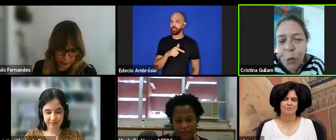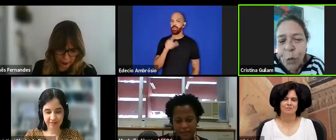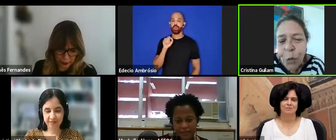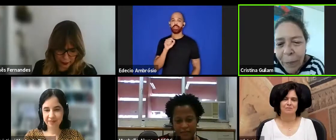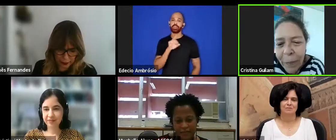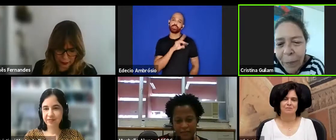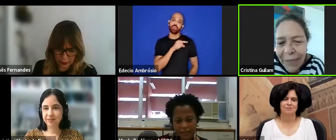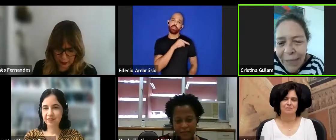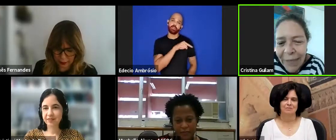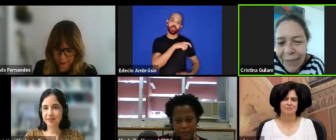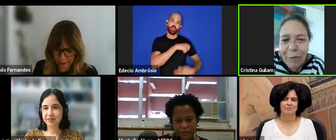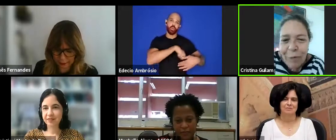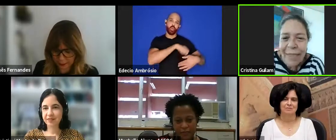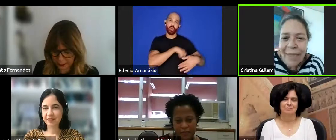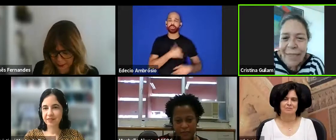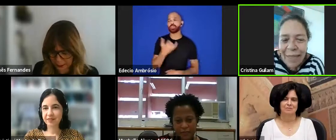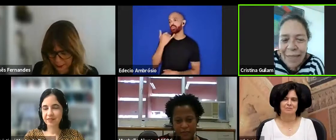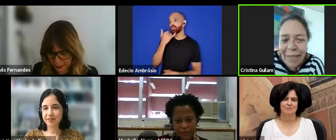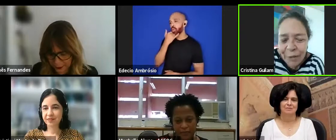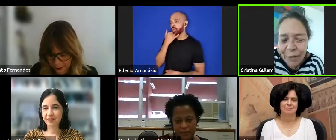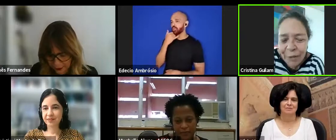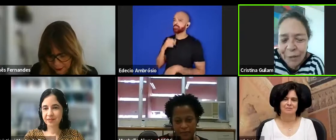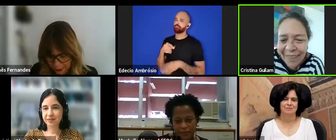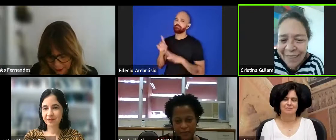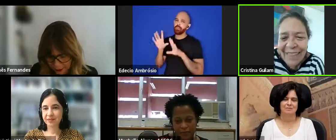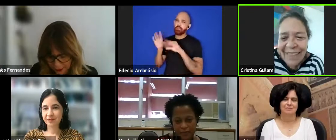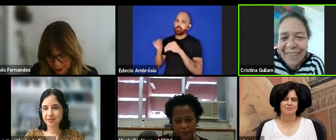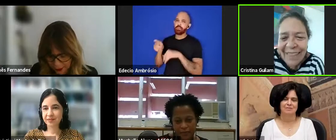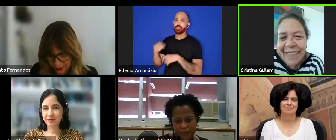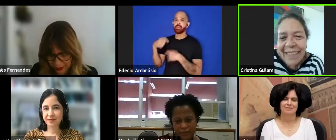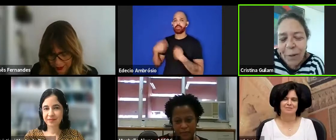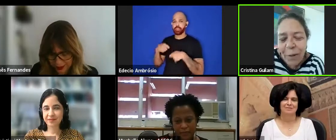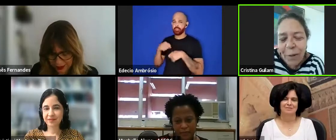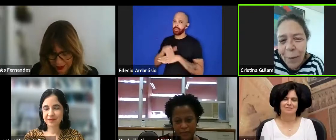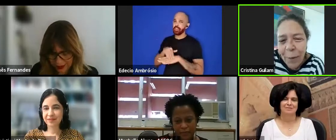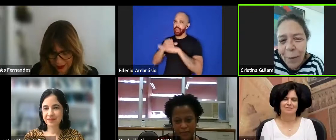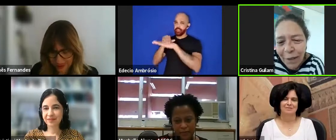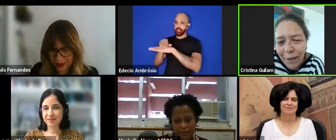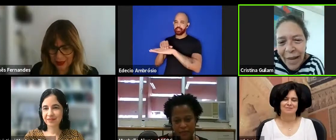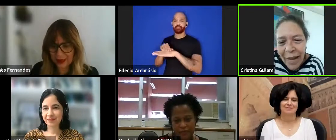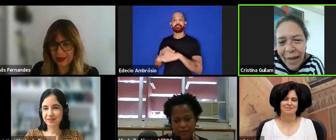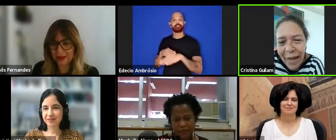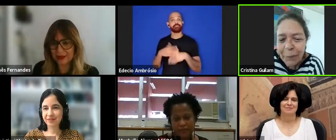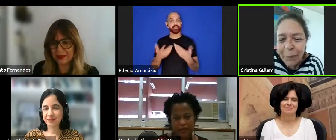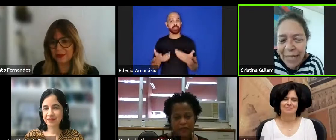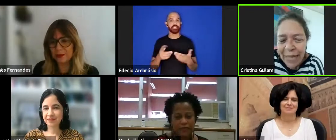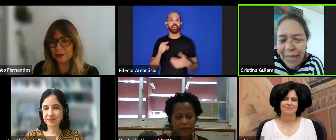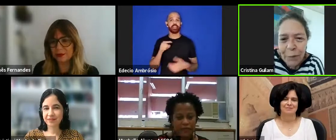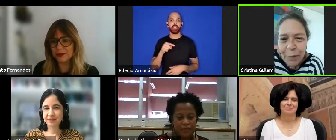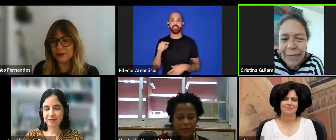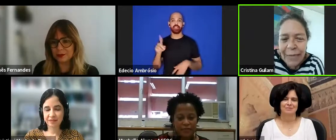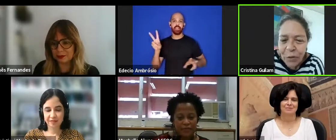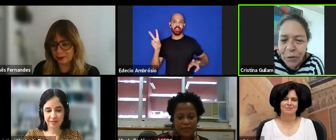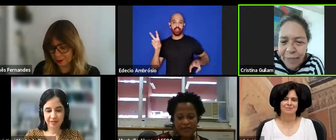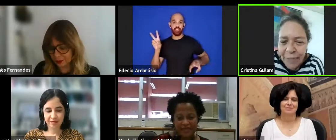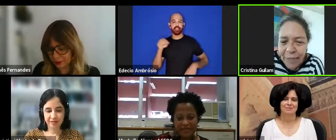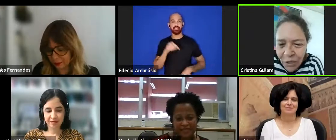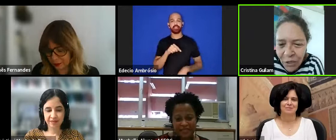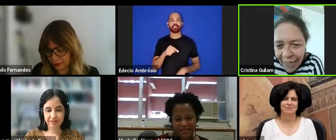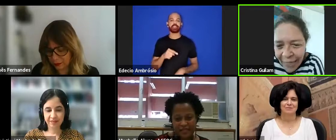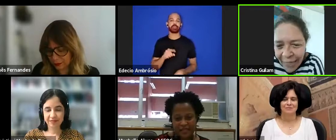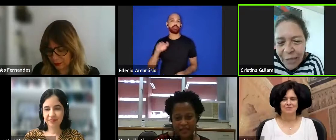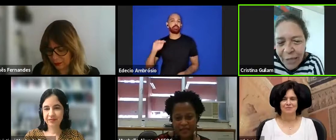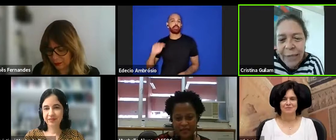comida. Desculpe incomodar, professora, mas eu queria falar isso para você." Então, com essa fala desse pequeno